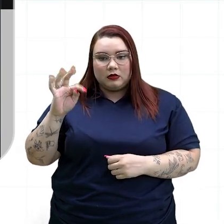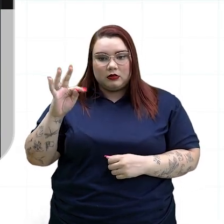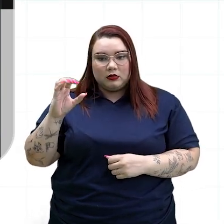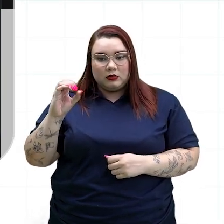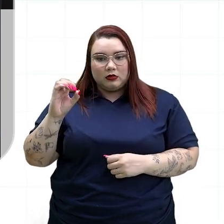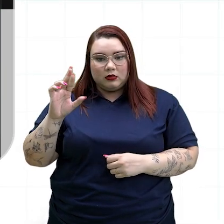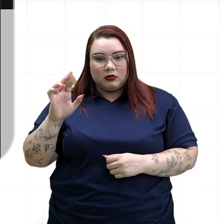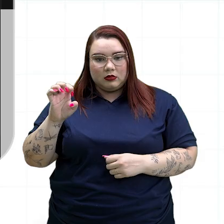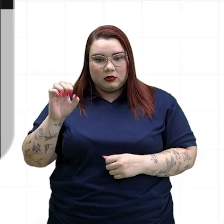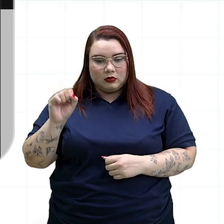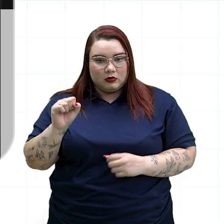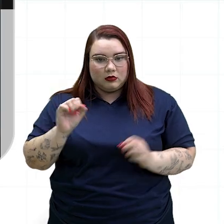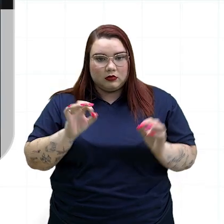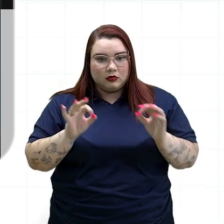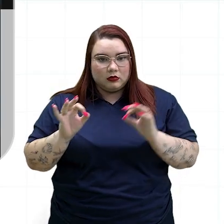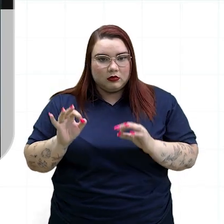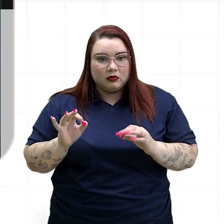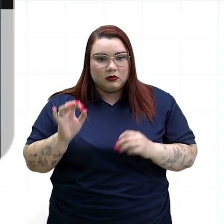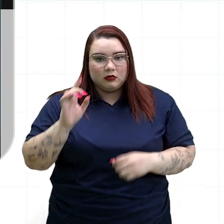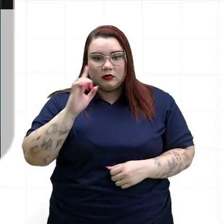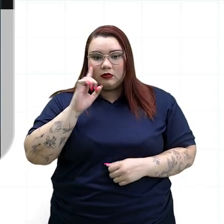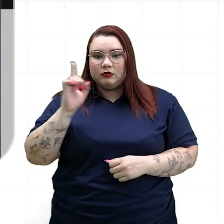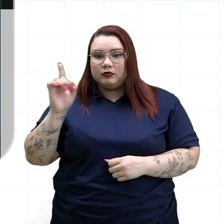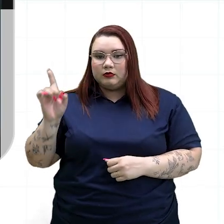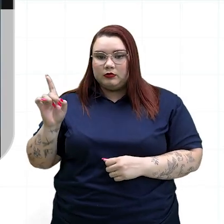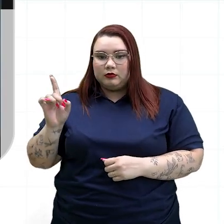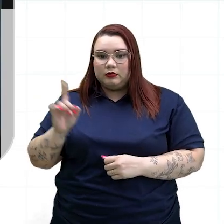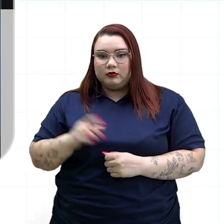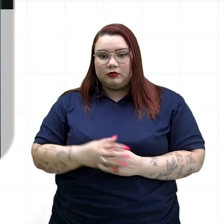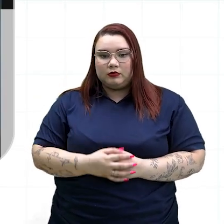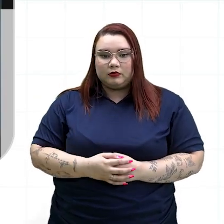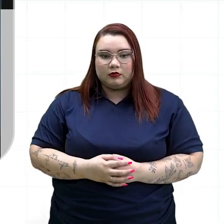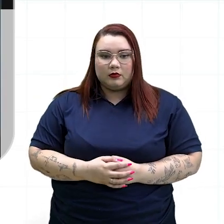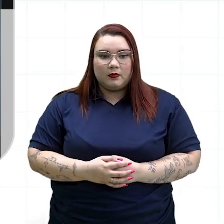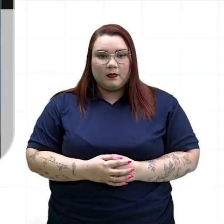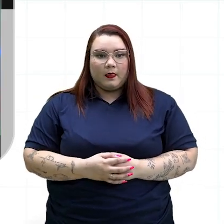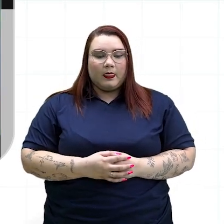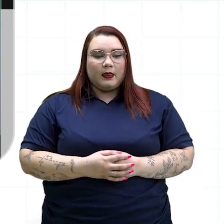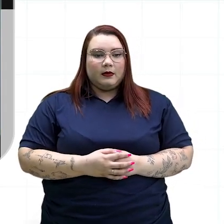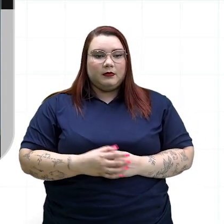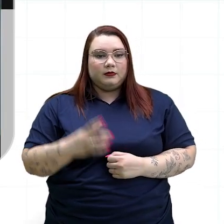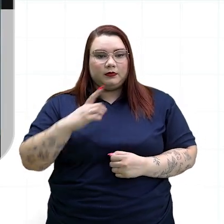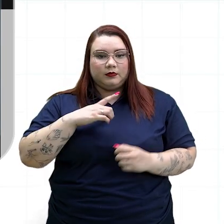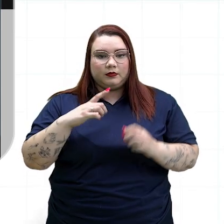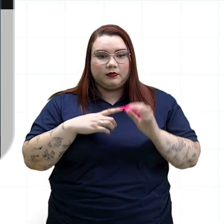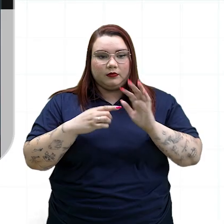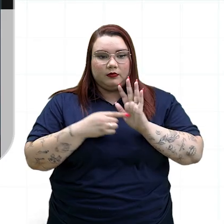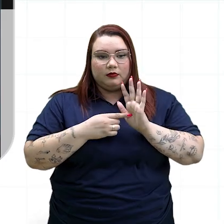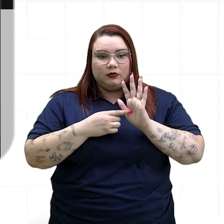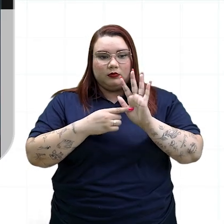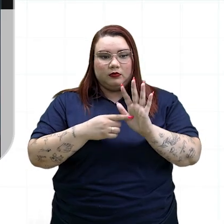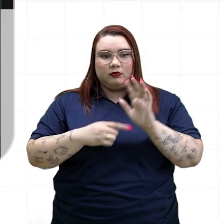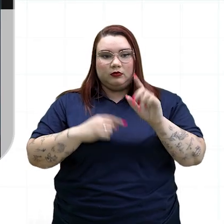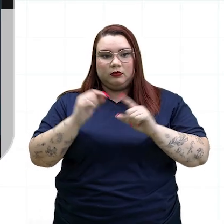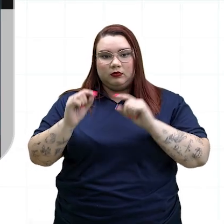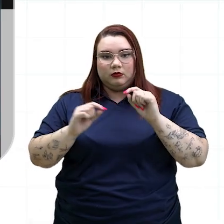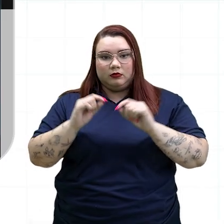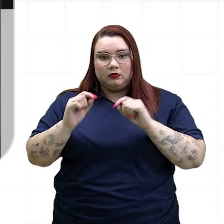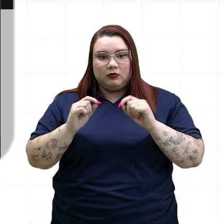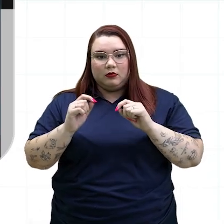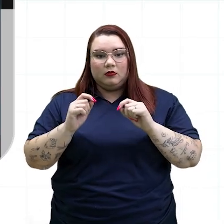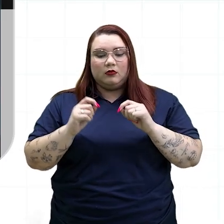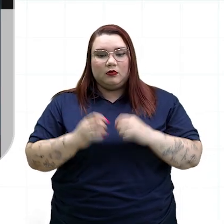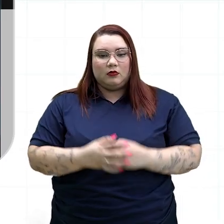aí. Aí nós temos os receptores. E agora trago para vocês a